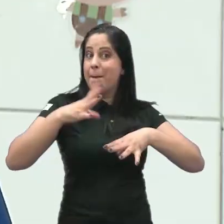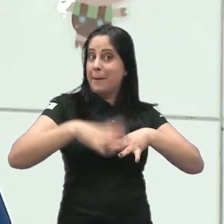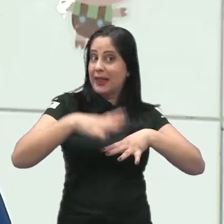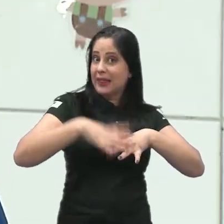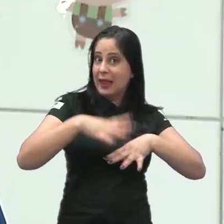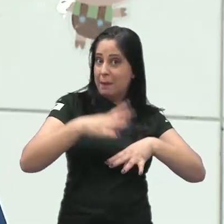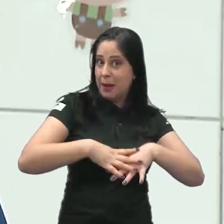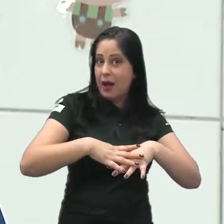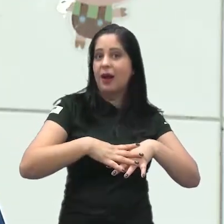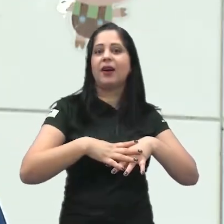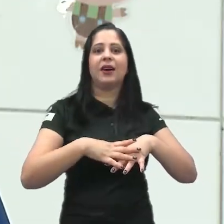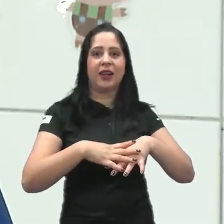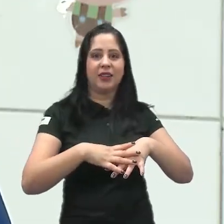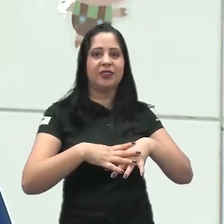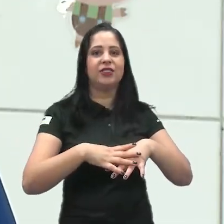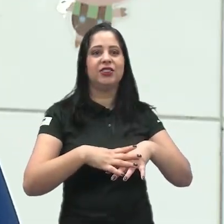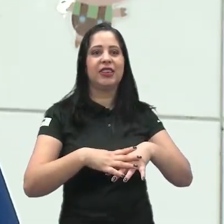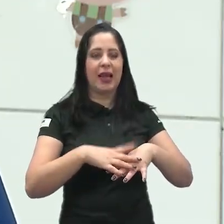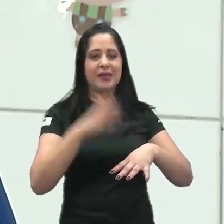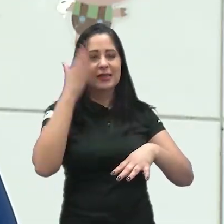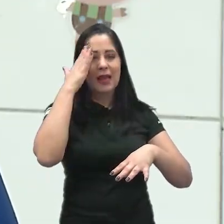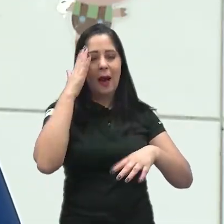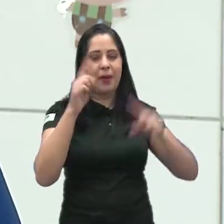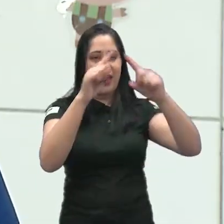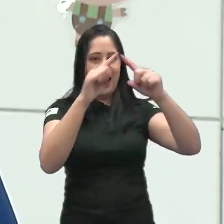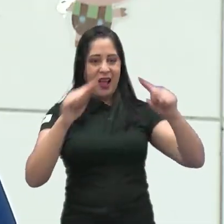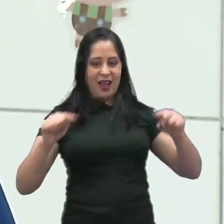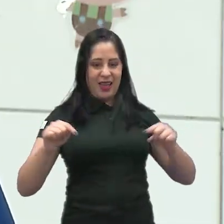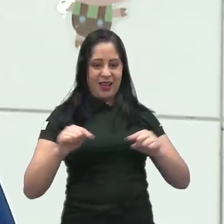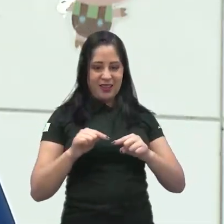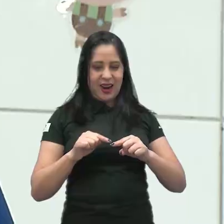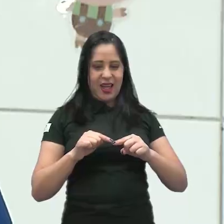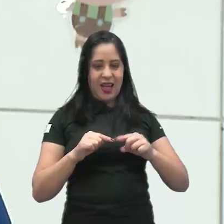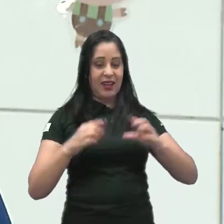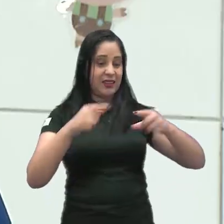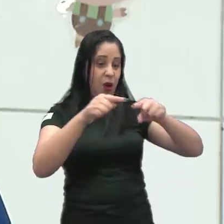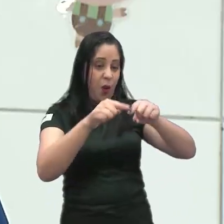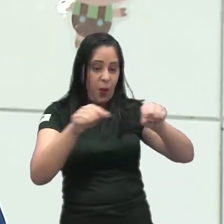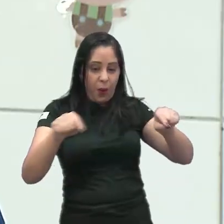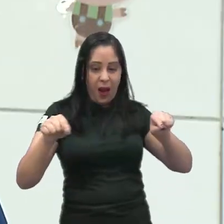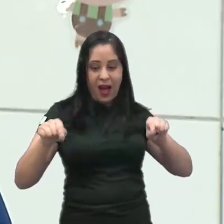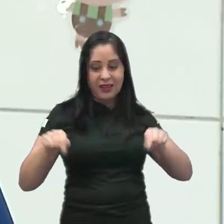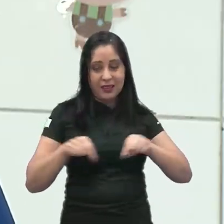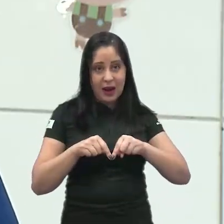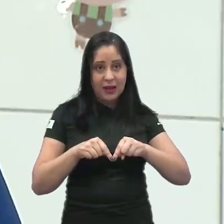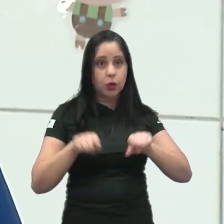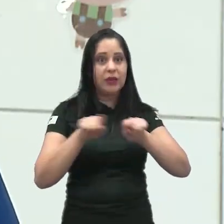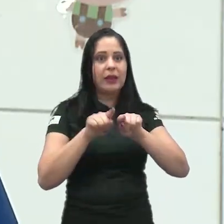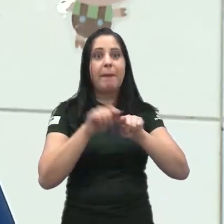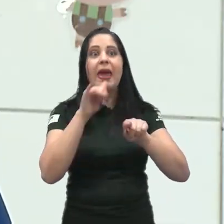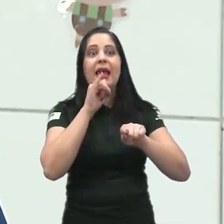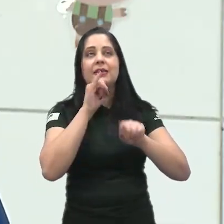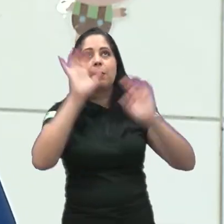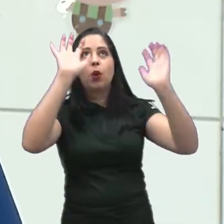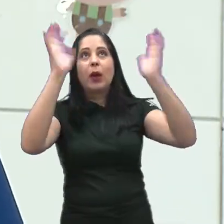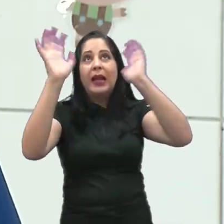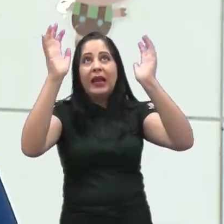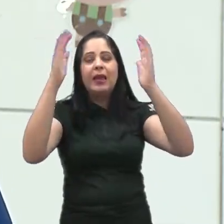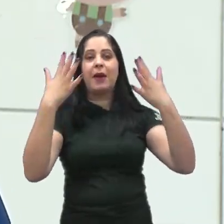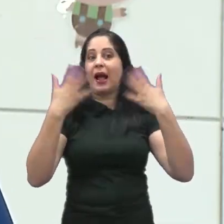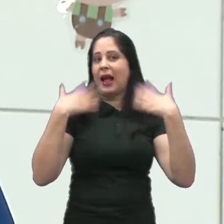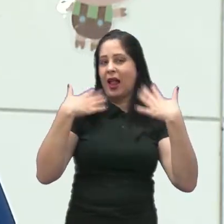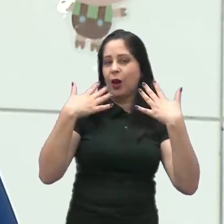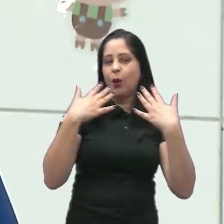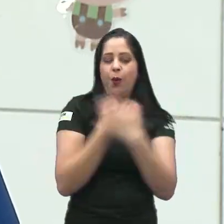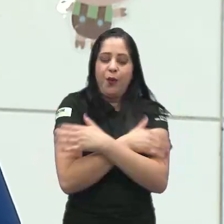matemática, onde a gente aprende as formas geométricas, a questão com relação ao tempo, né, o clima-tempo, se está frio, se